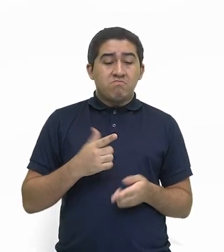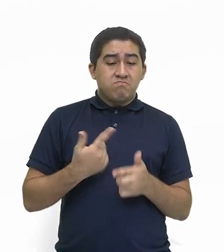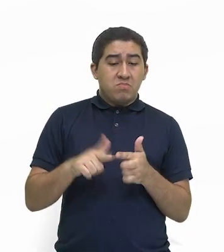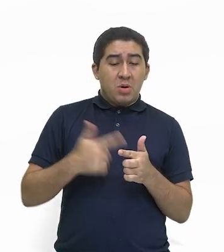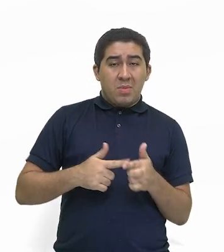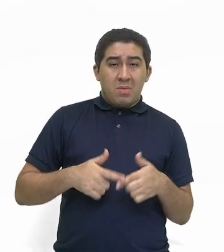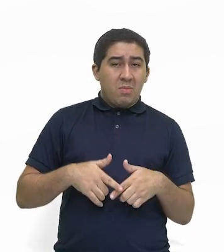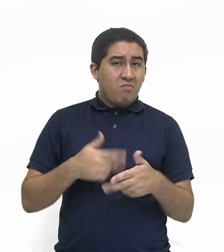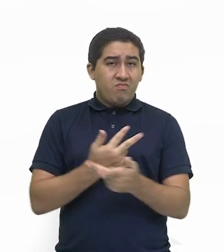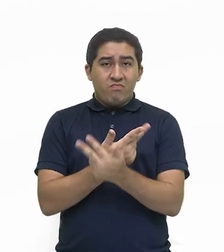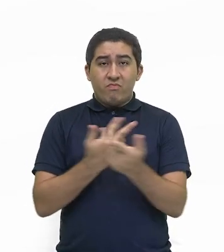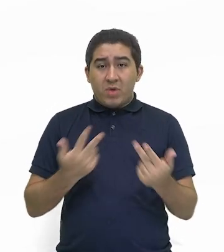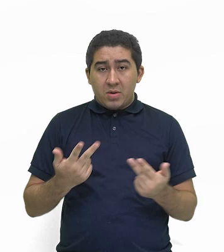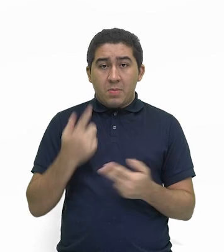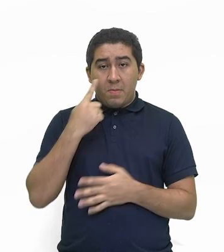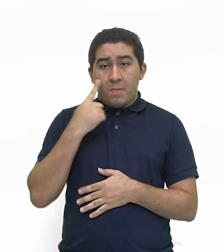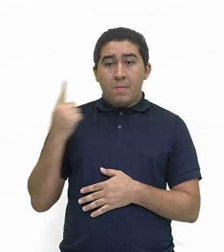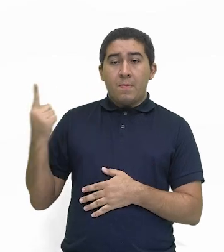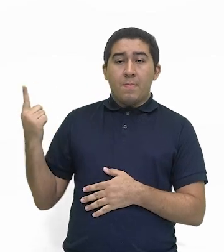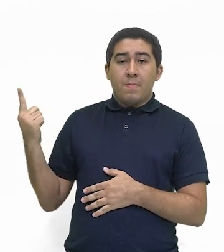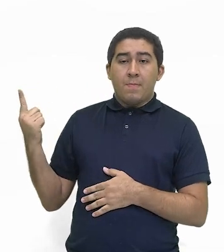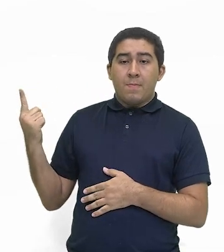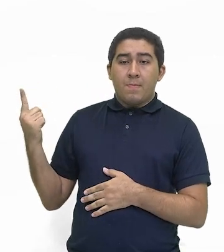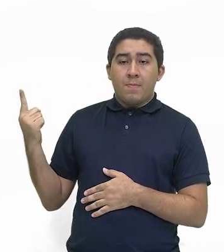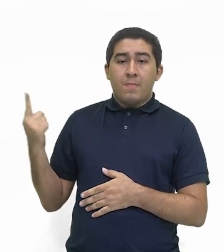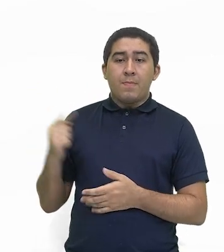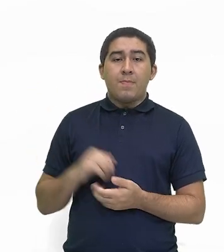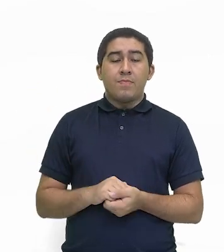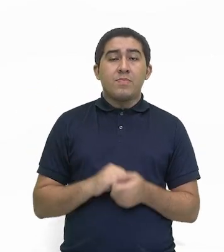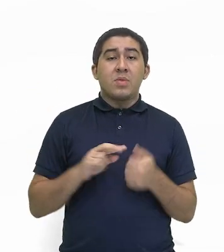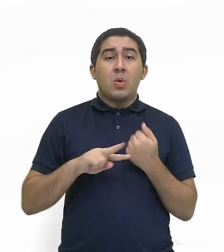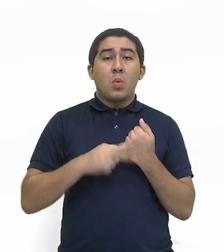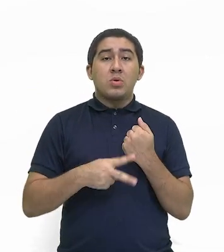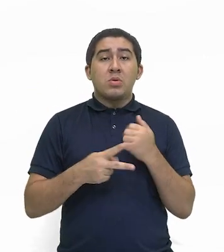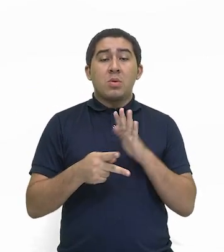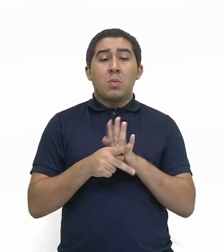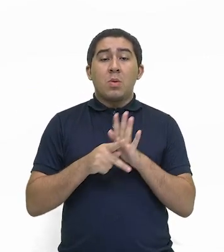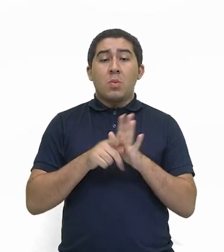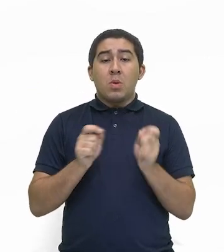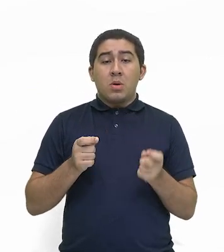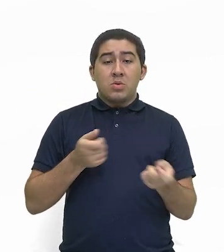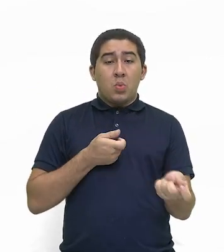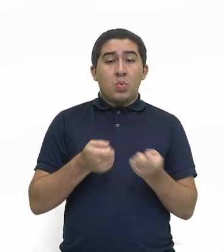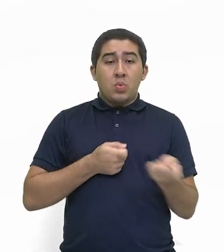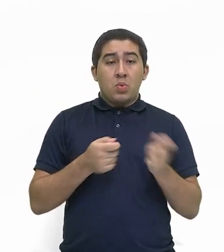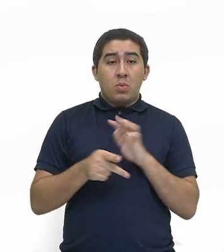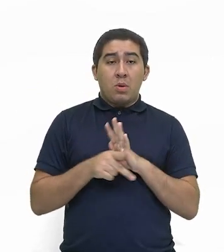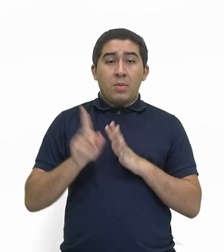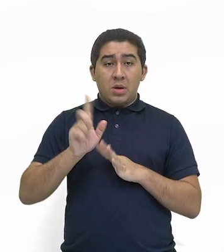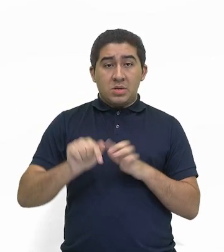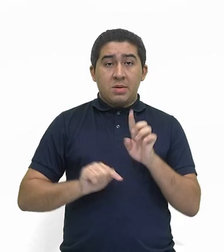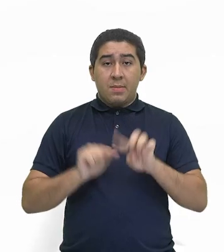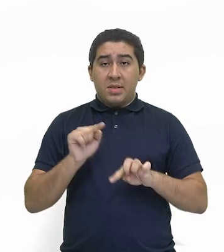e inchaço. São as consequências aí, né, do manuseio, né, desse